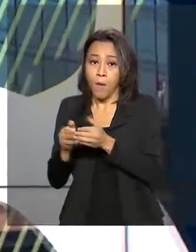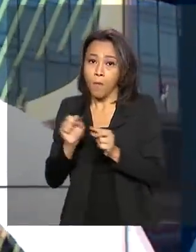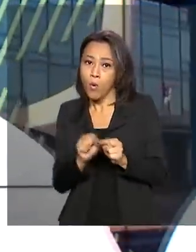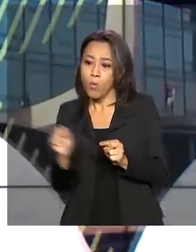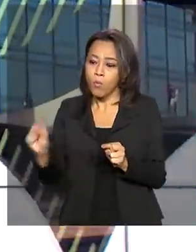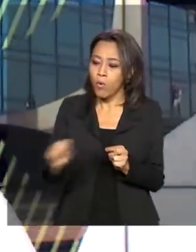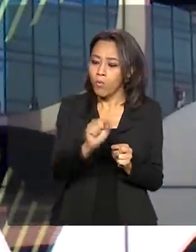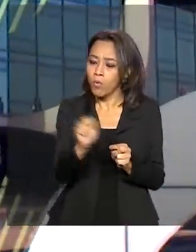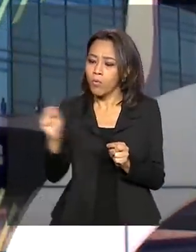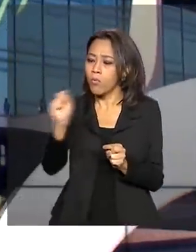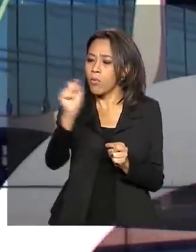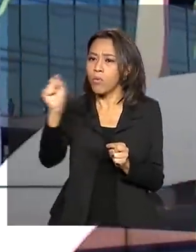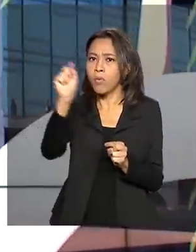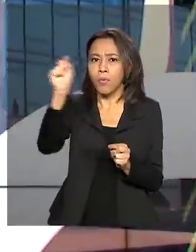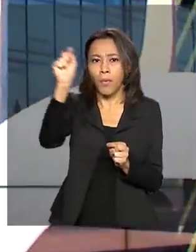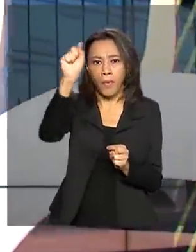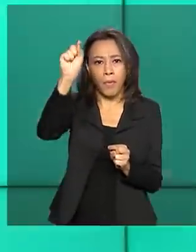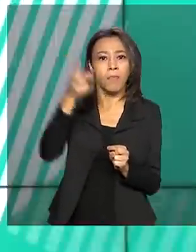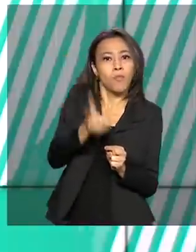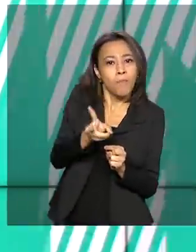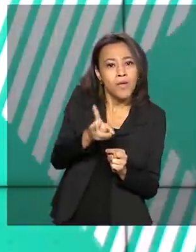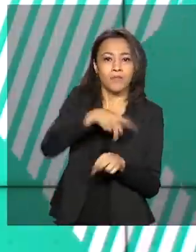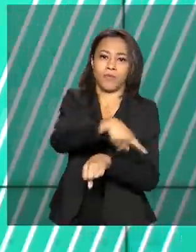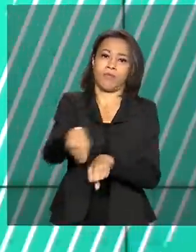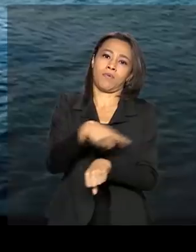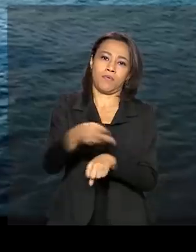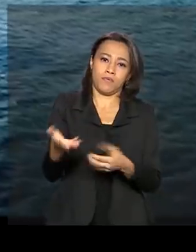ou pontos da mesma costa de um país.